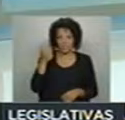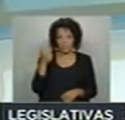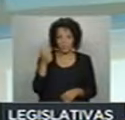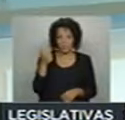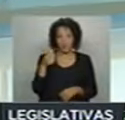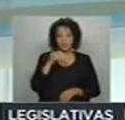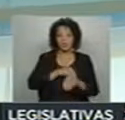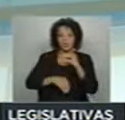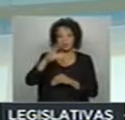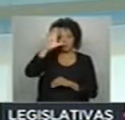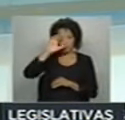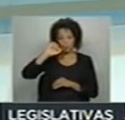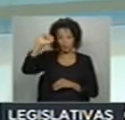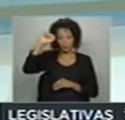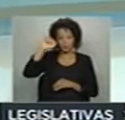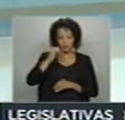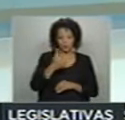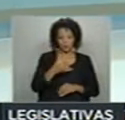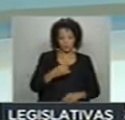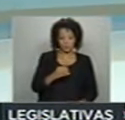das legislativas